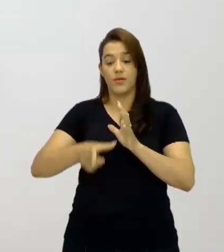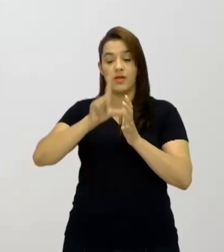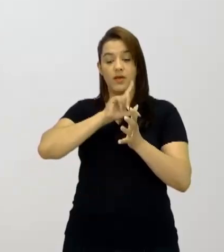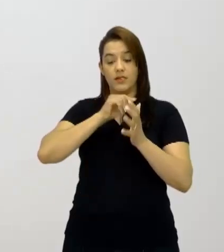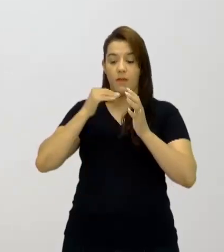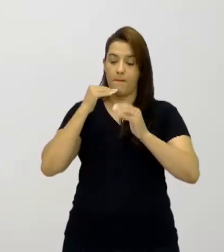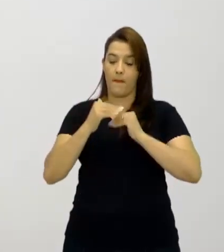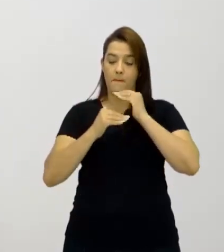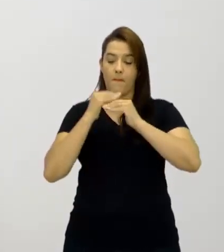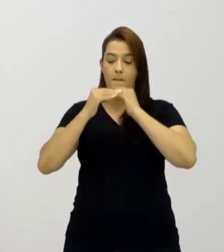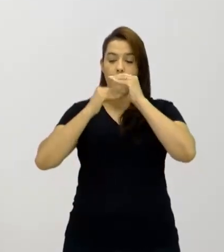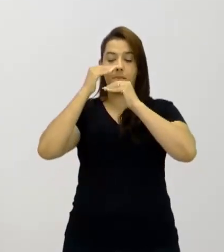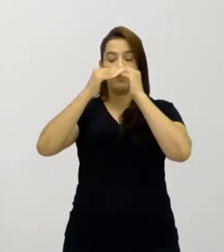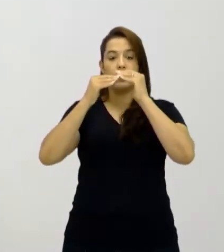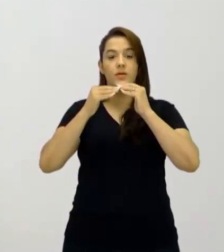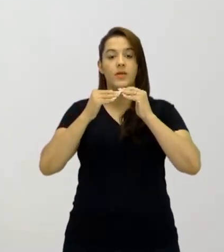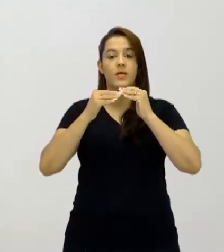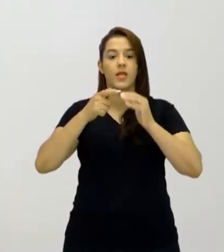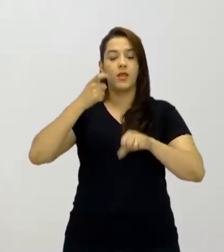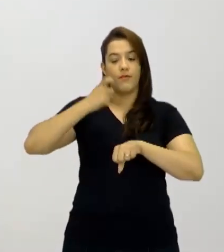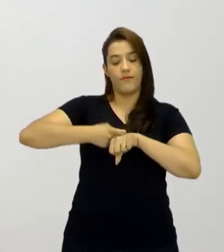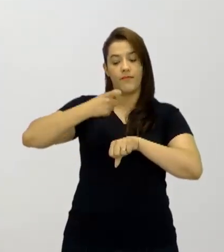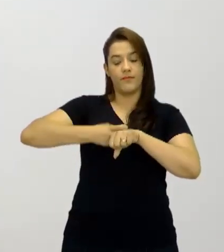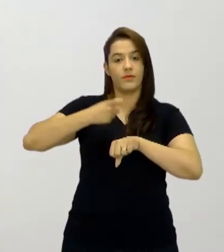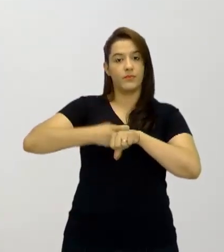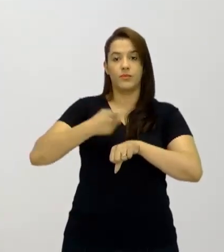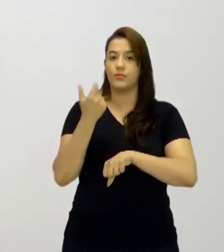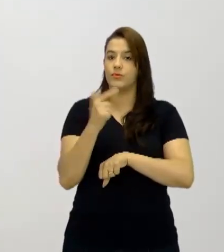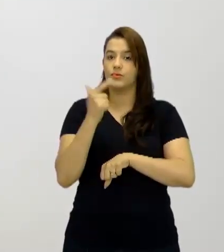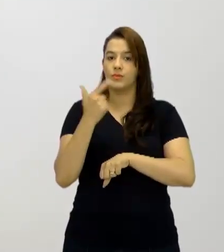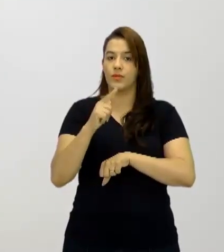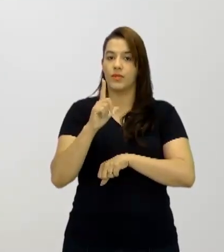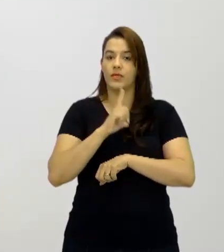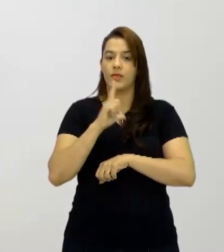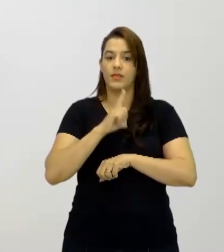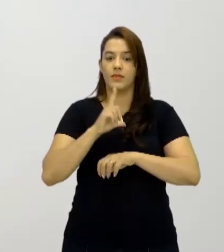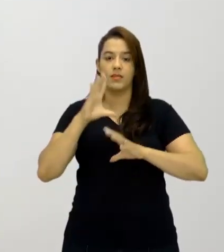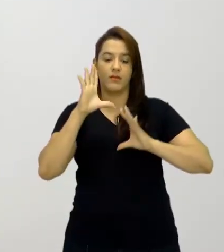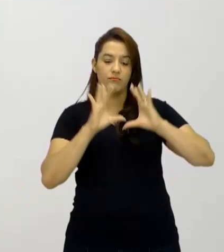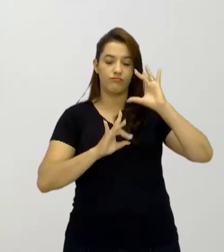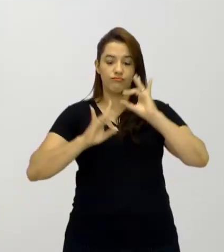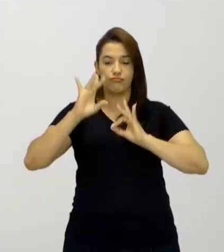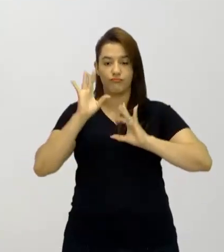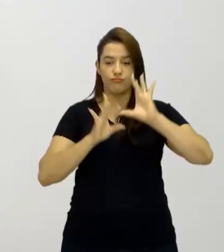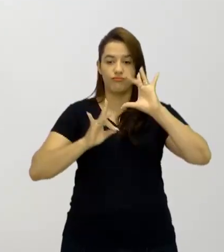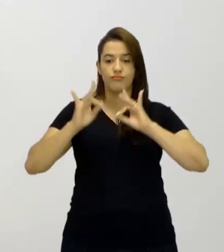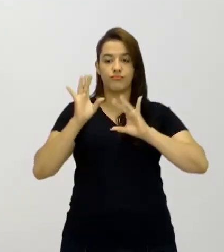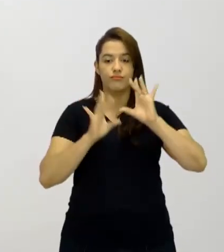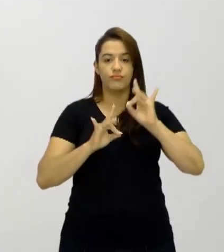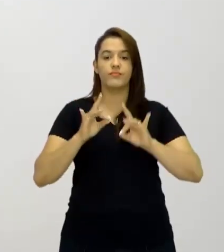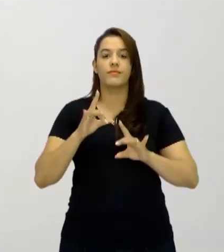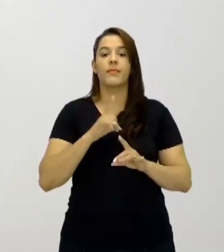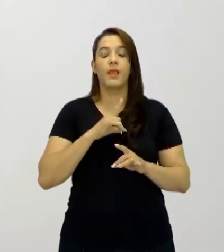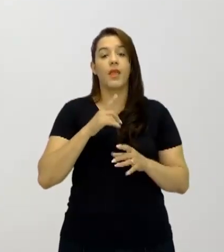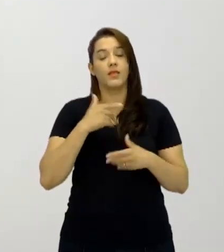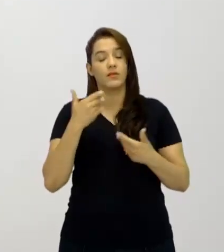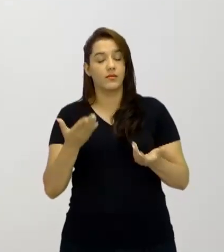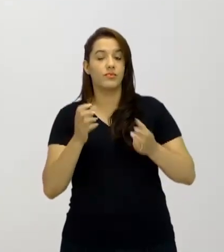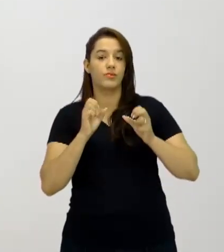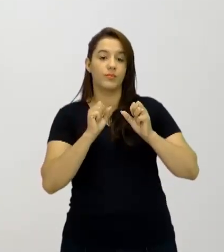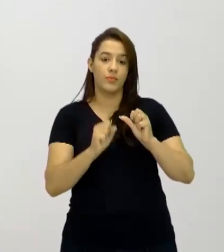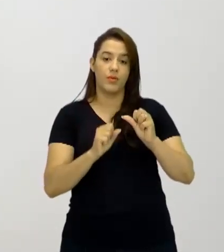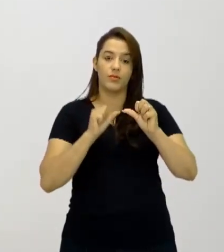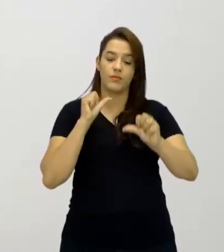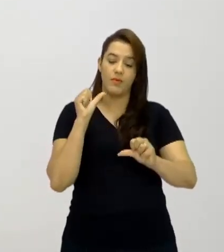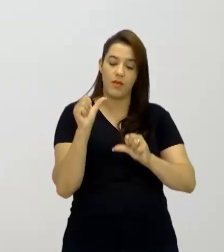é necessariamente sólido. Ele tem ali uma certa mobilidade e tal. E isso vai alterar...